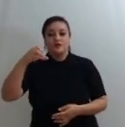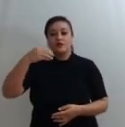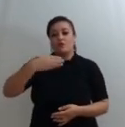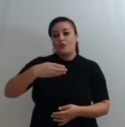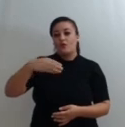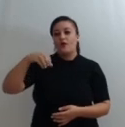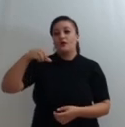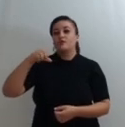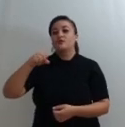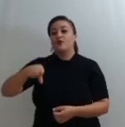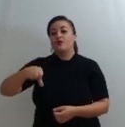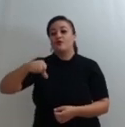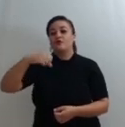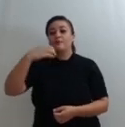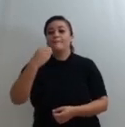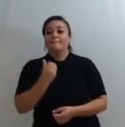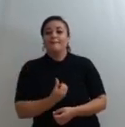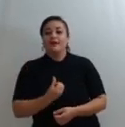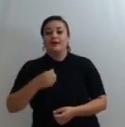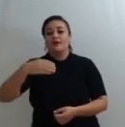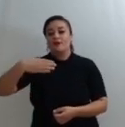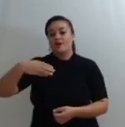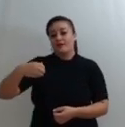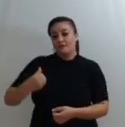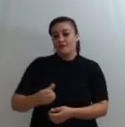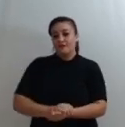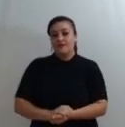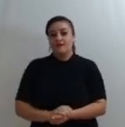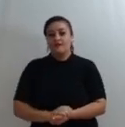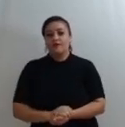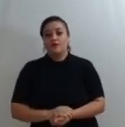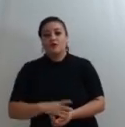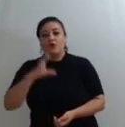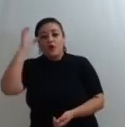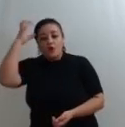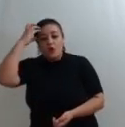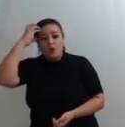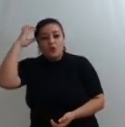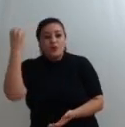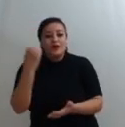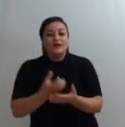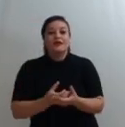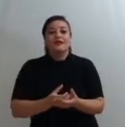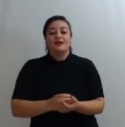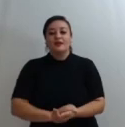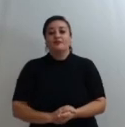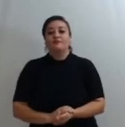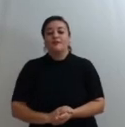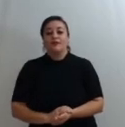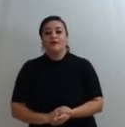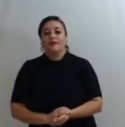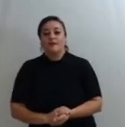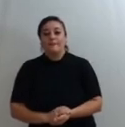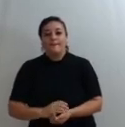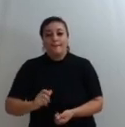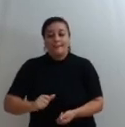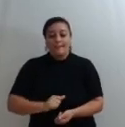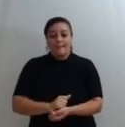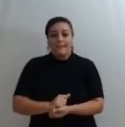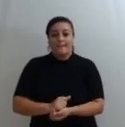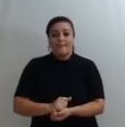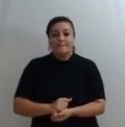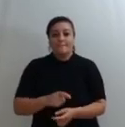549646, a falta grave era do ano de 2016, e foi por isso que o ministro relator, então,